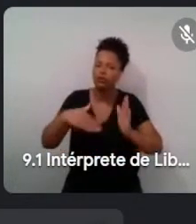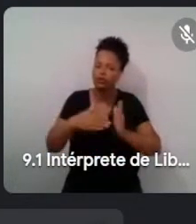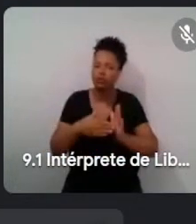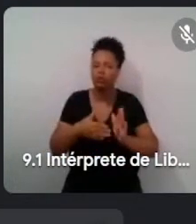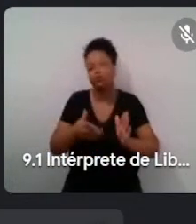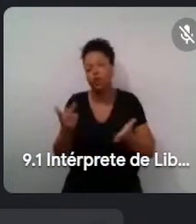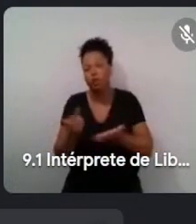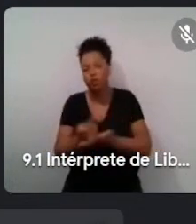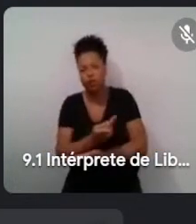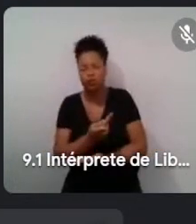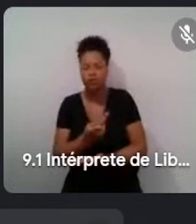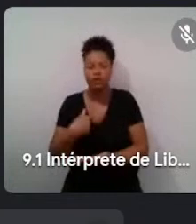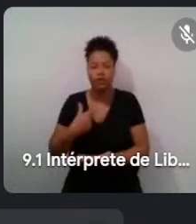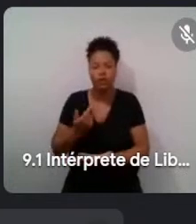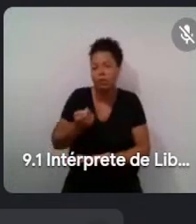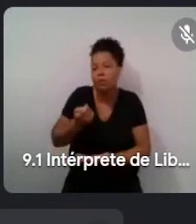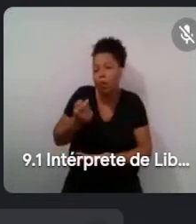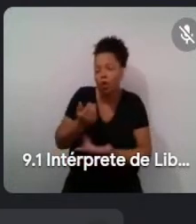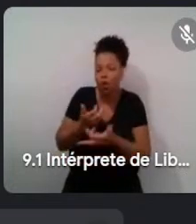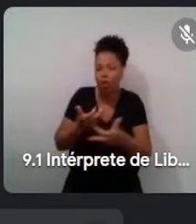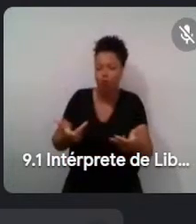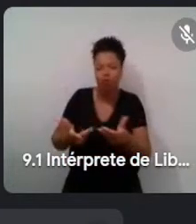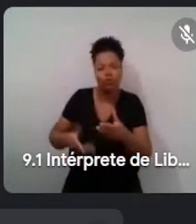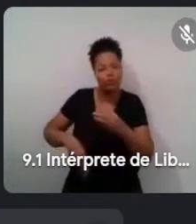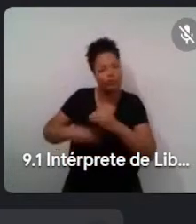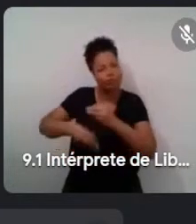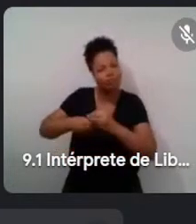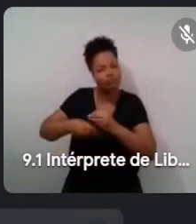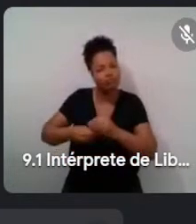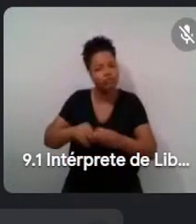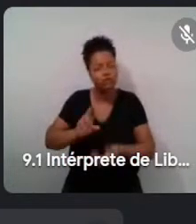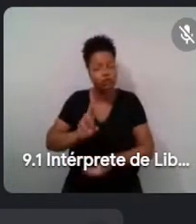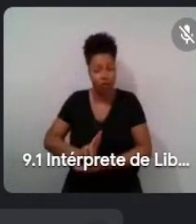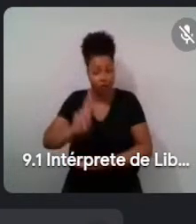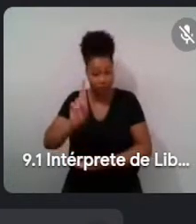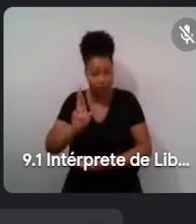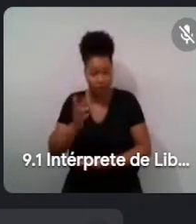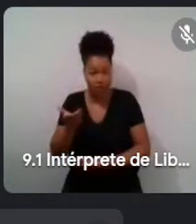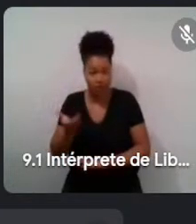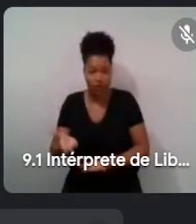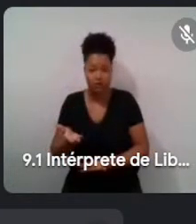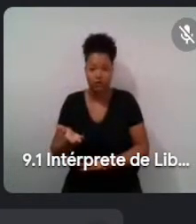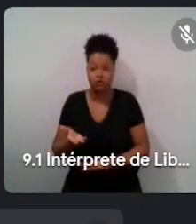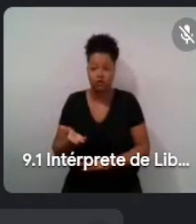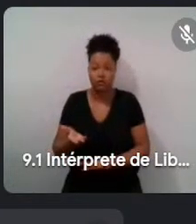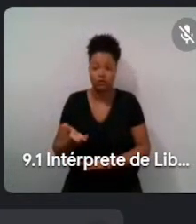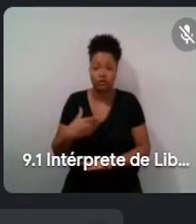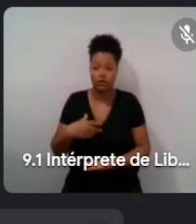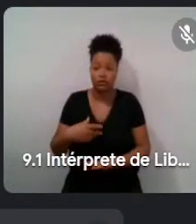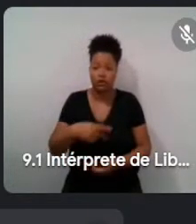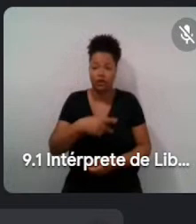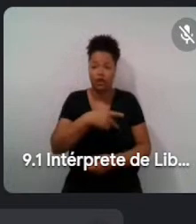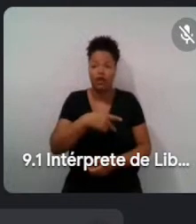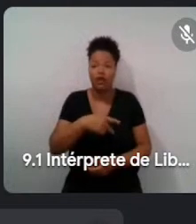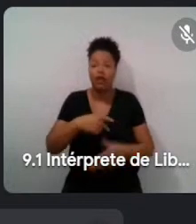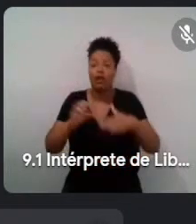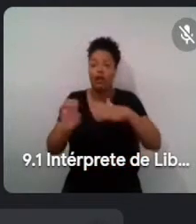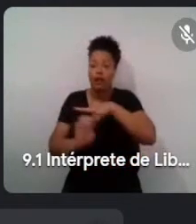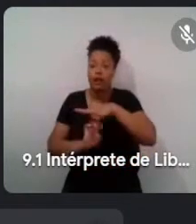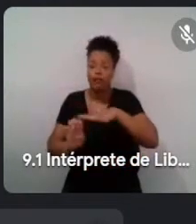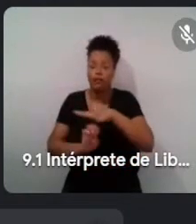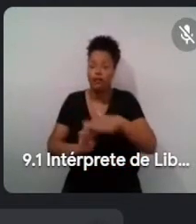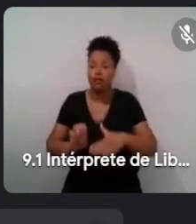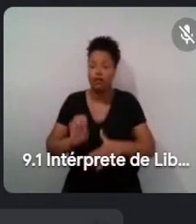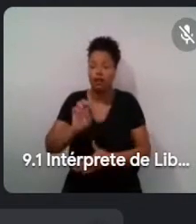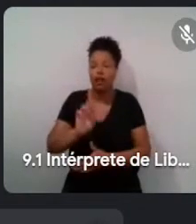coisa para falar mais, né? Que foi uma representação. E essa empresa, a Rede TV, a qual eu represento,